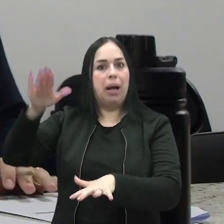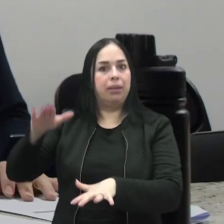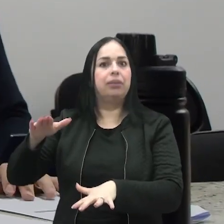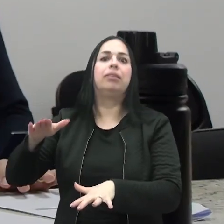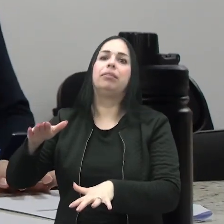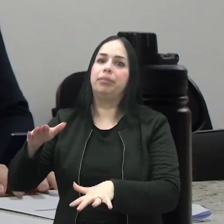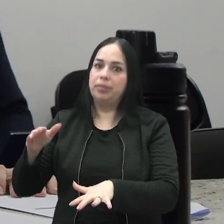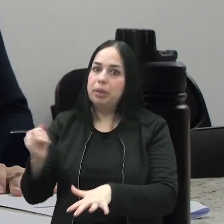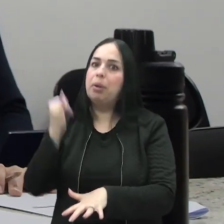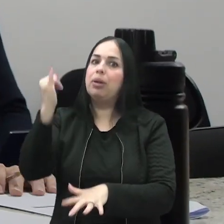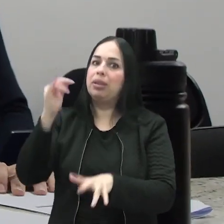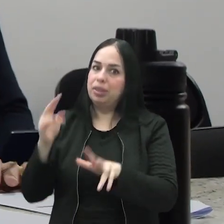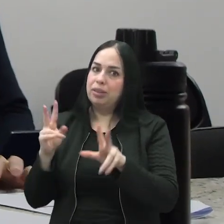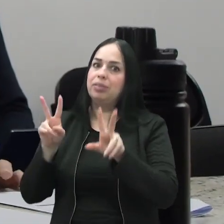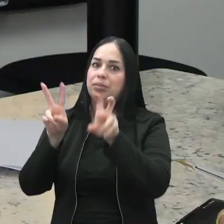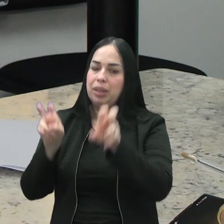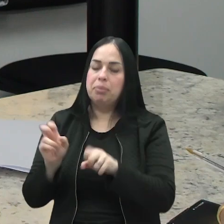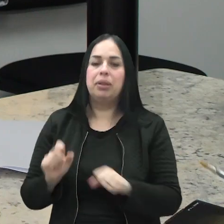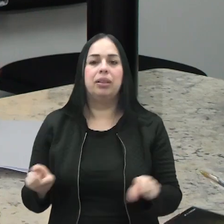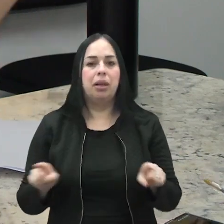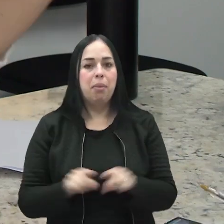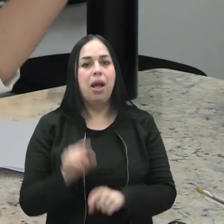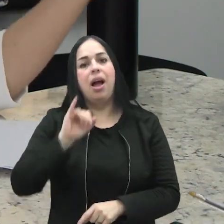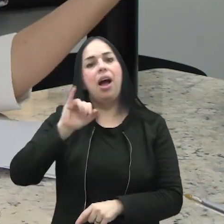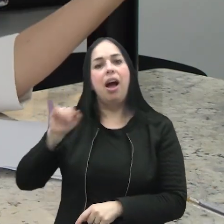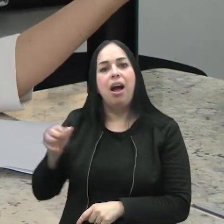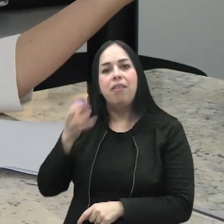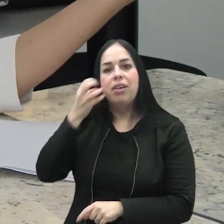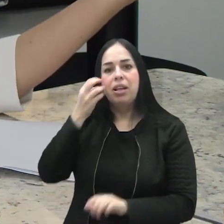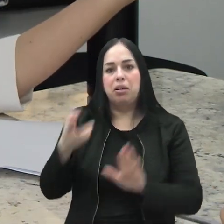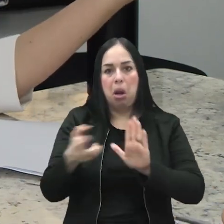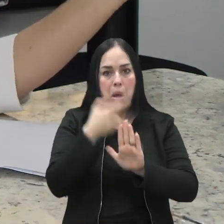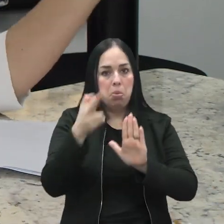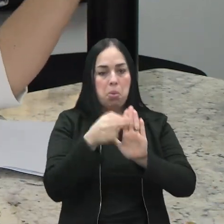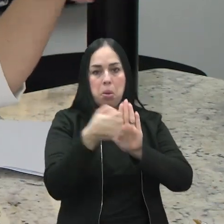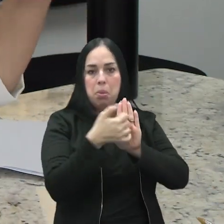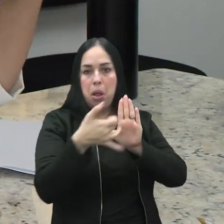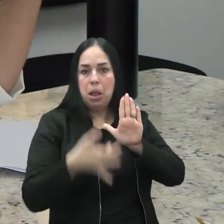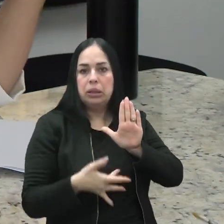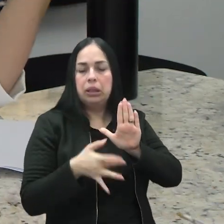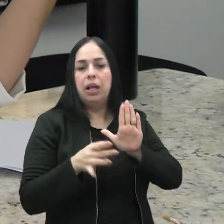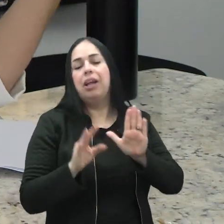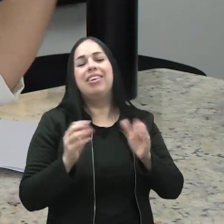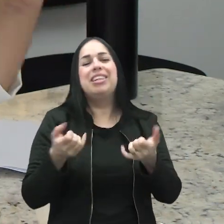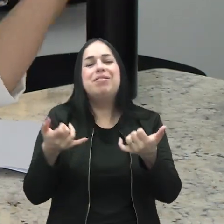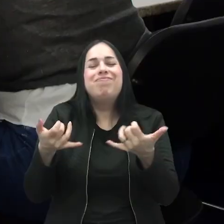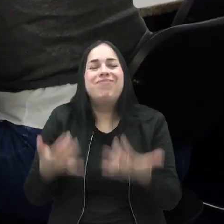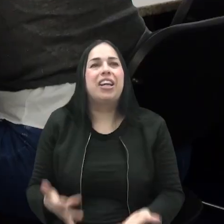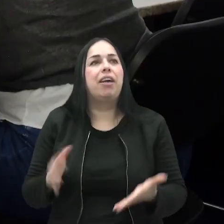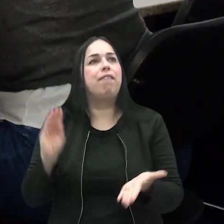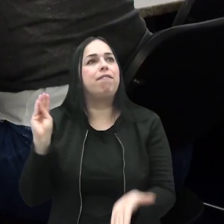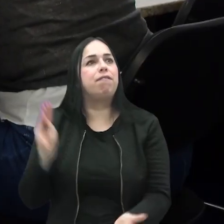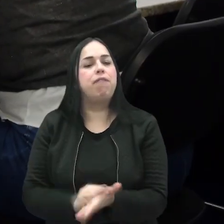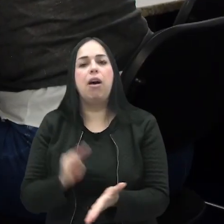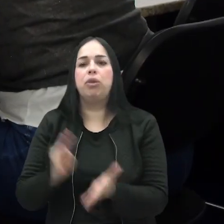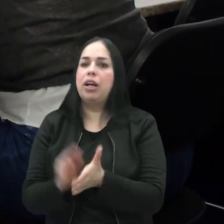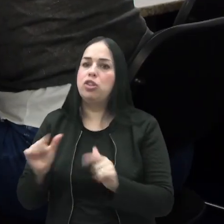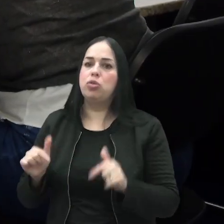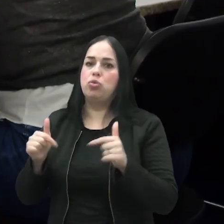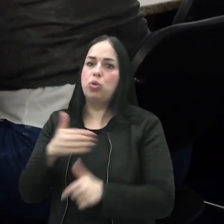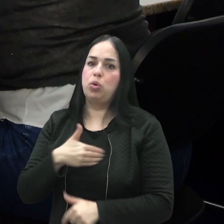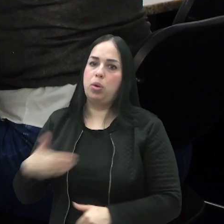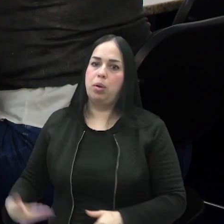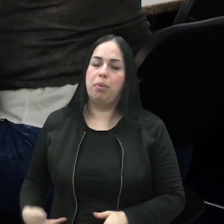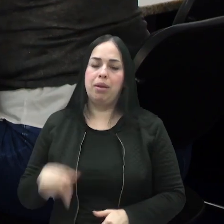foi o assunto de maior destaque. Para a vereadora Juliana Fraga, relatora da comissão, ainda faltam